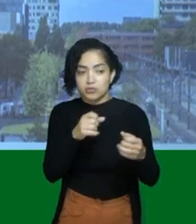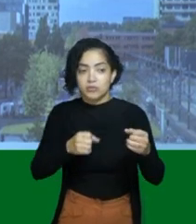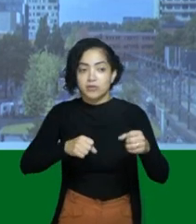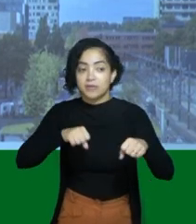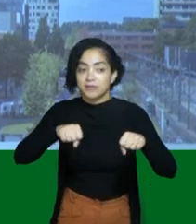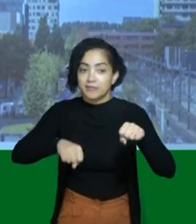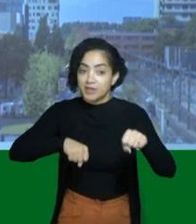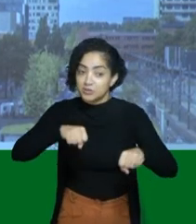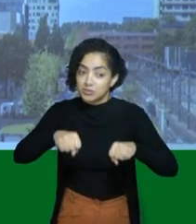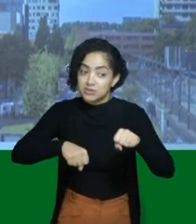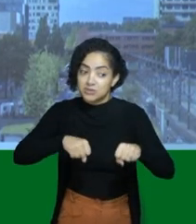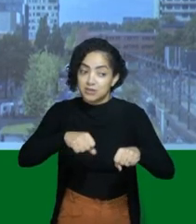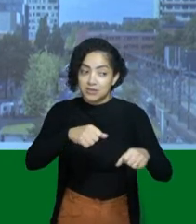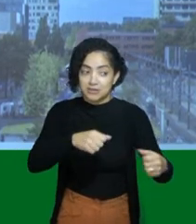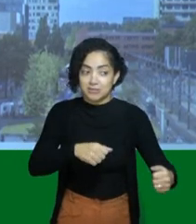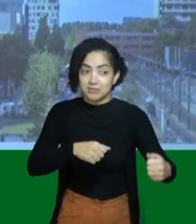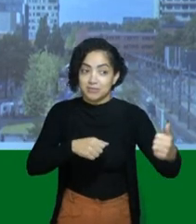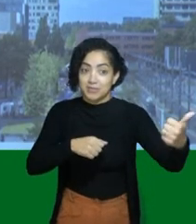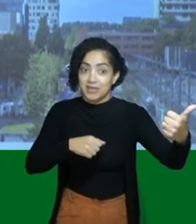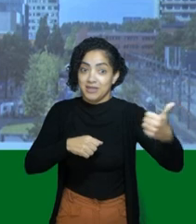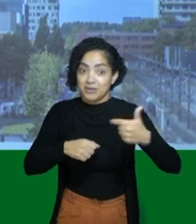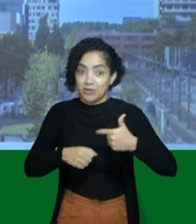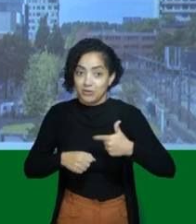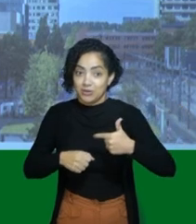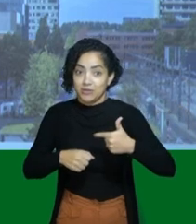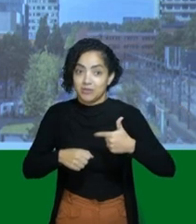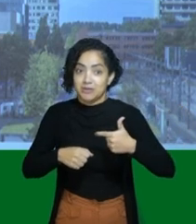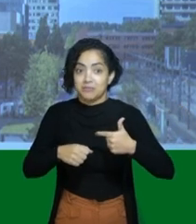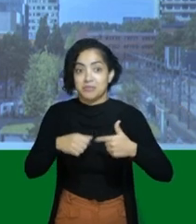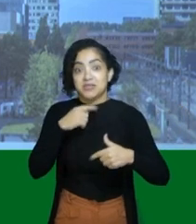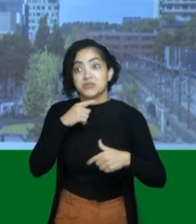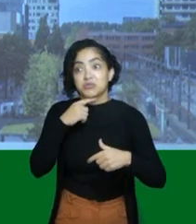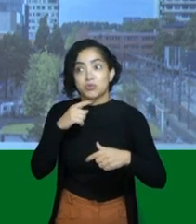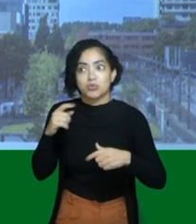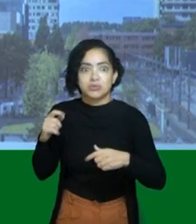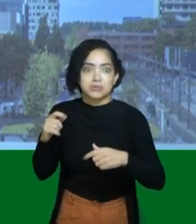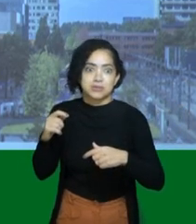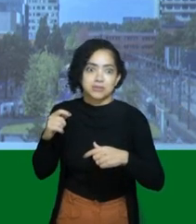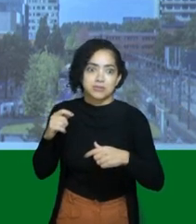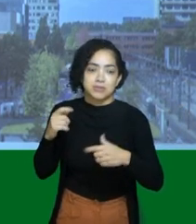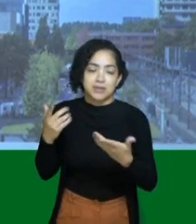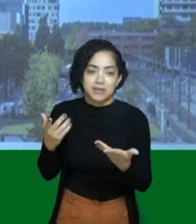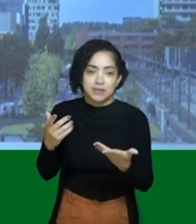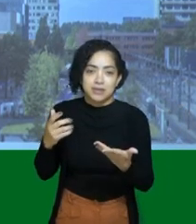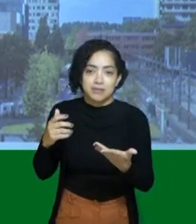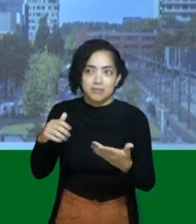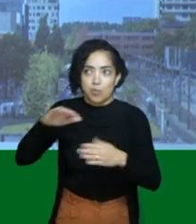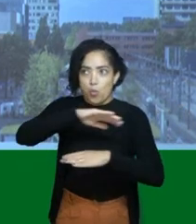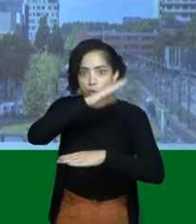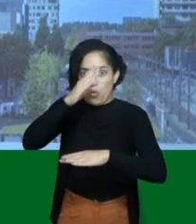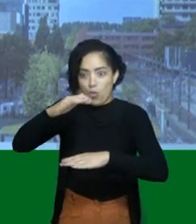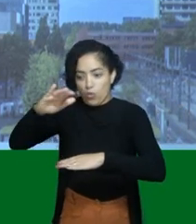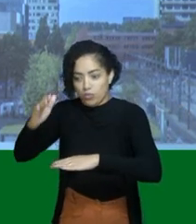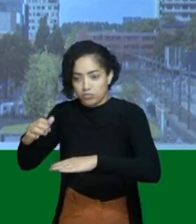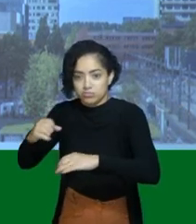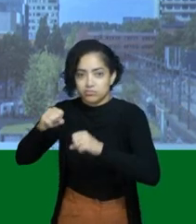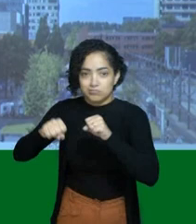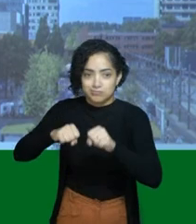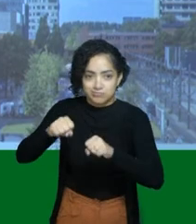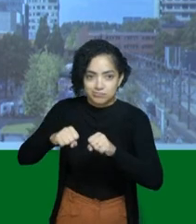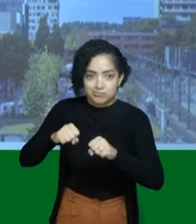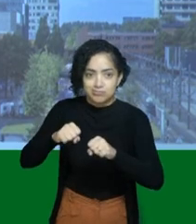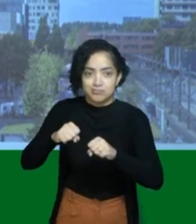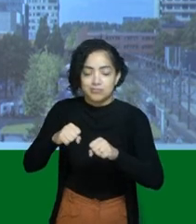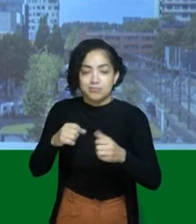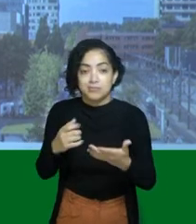bicicleta. Ele já está melhor do que eu. Mas eu moro lá na Lagoa e não consigo subir aquele negócio. Eu confesso. Tenho um carro, vim sozinha.